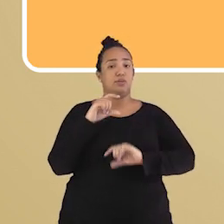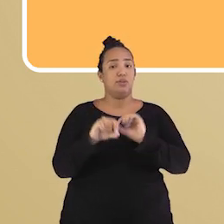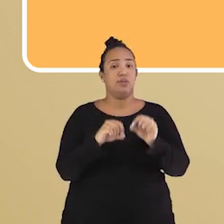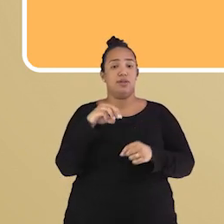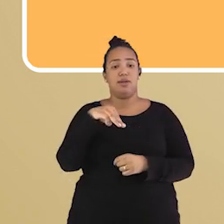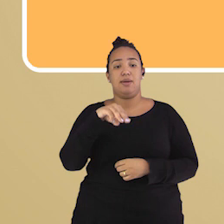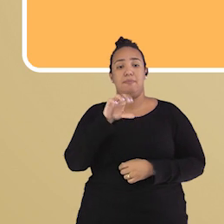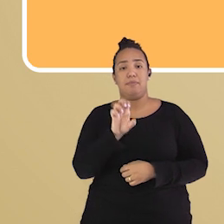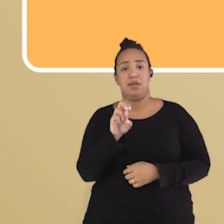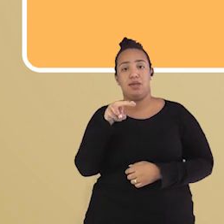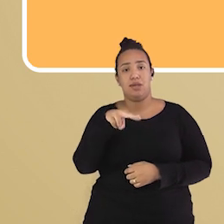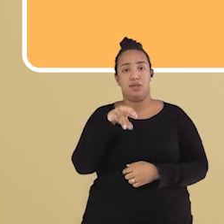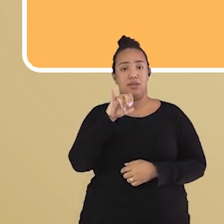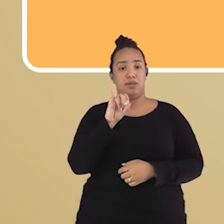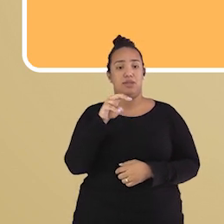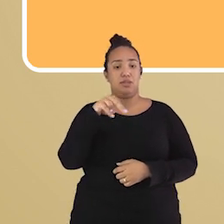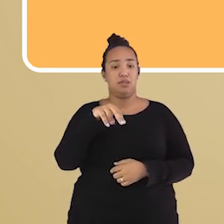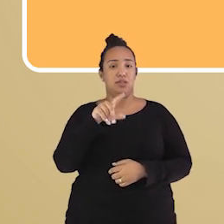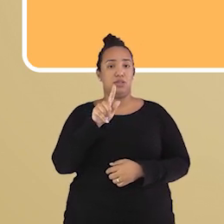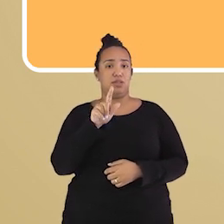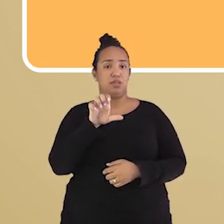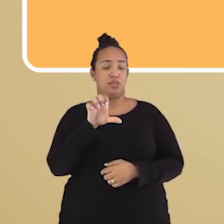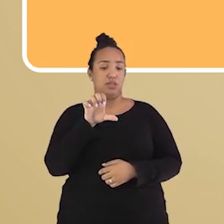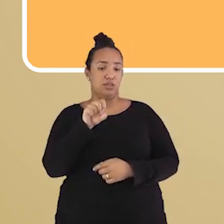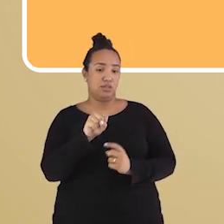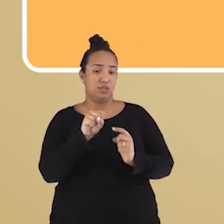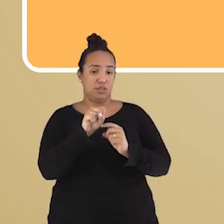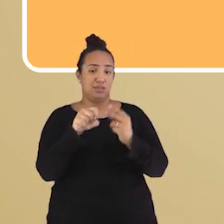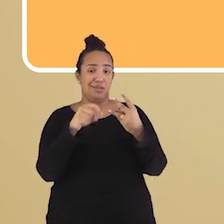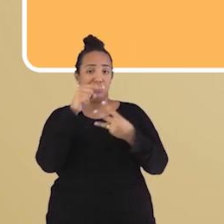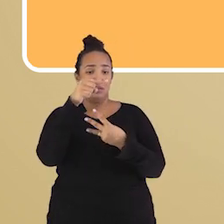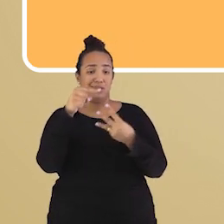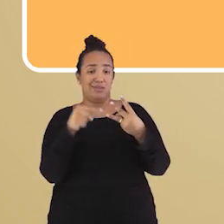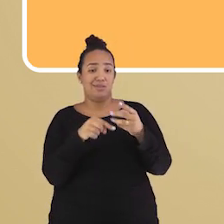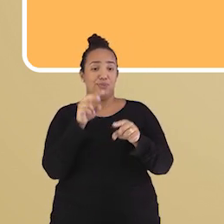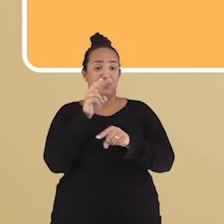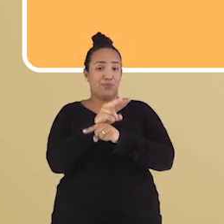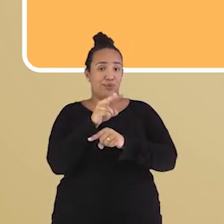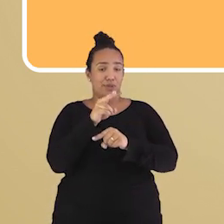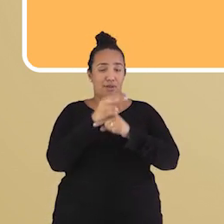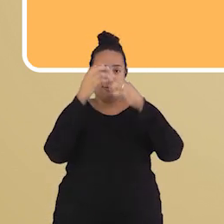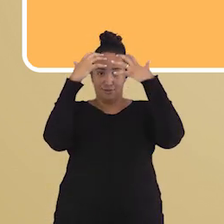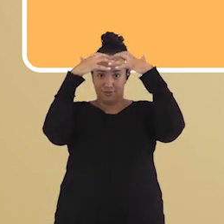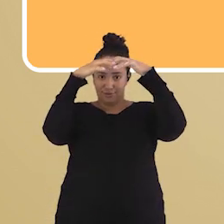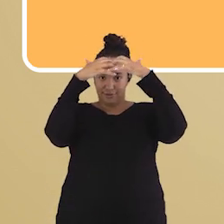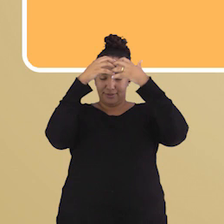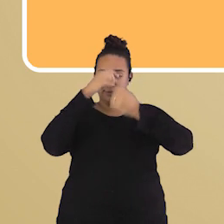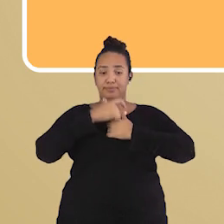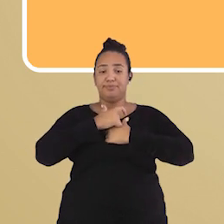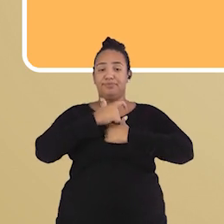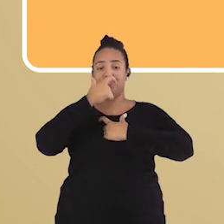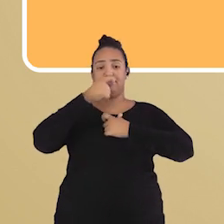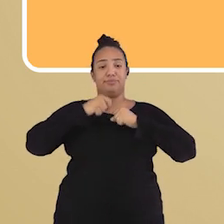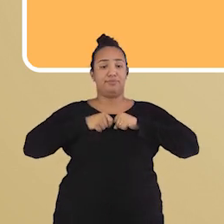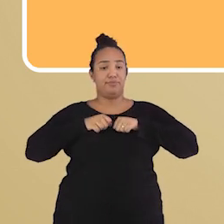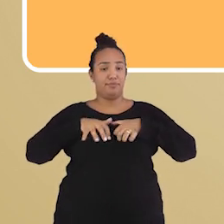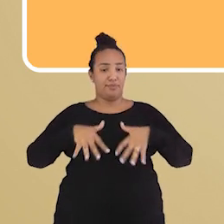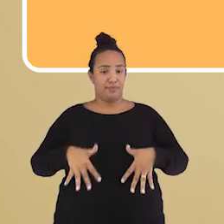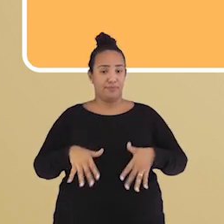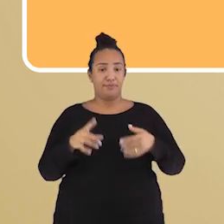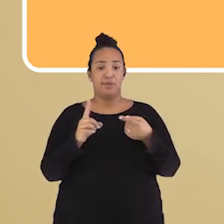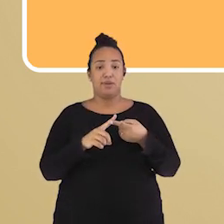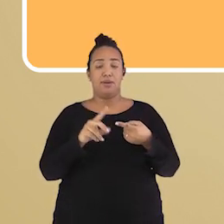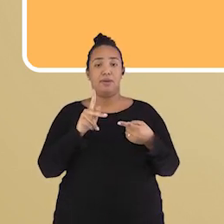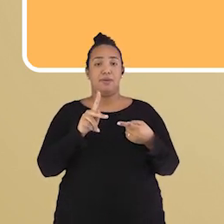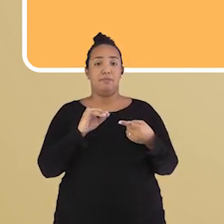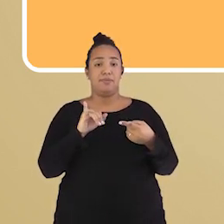são 3 membranas que vão proteger o sistema nervoso central. chamadas de pia mater, que é a meninge